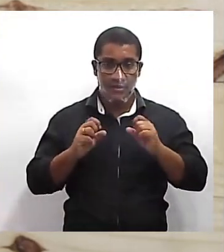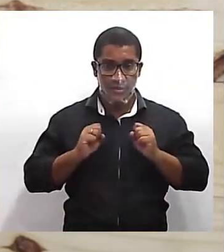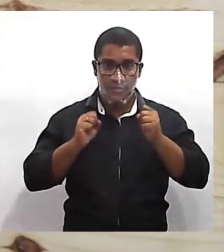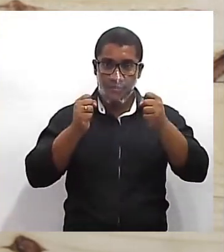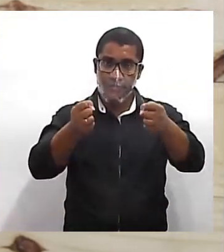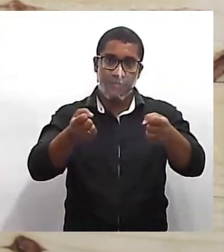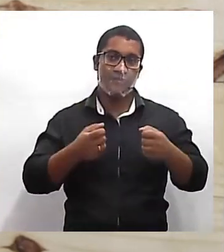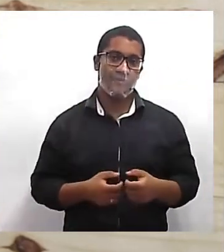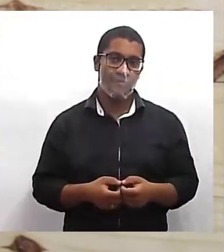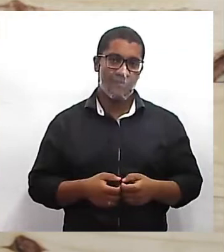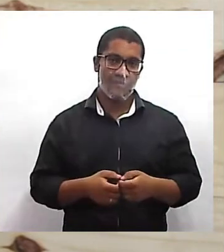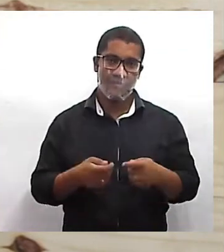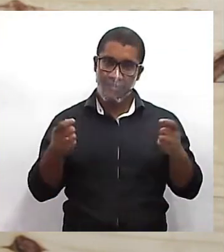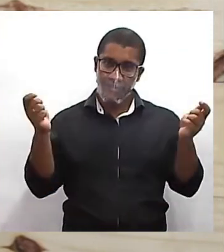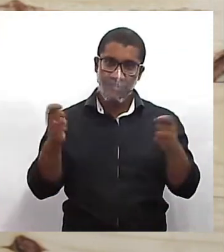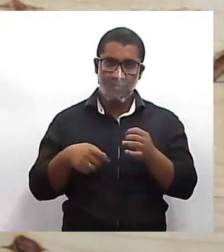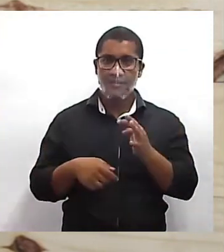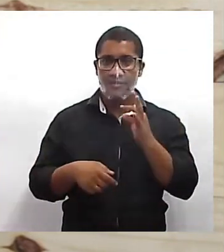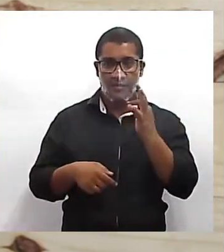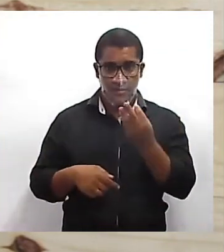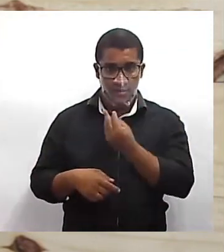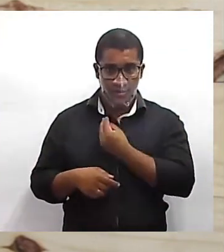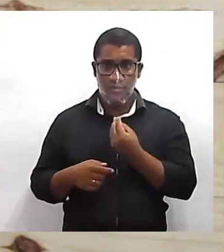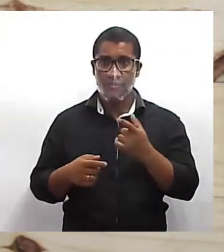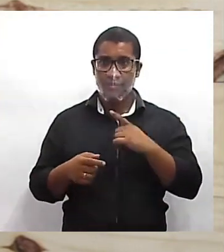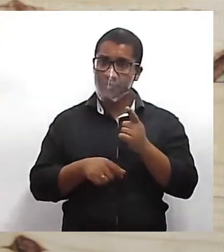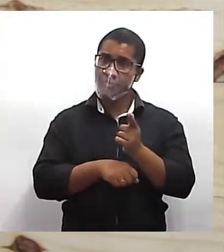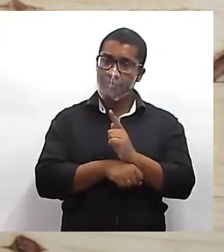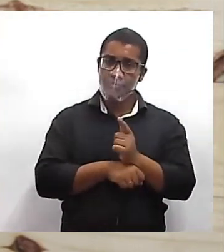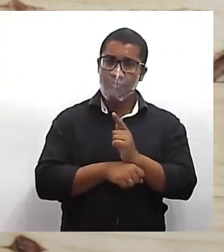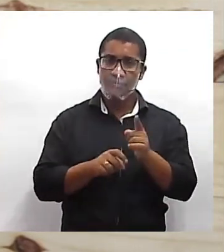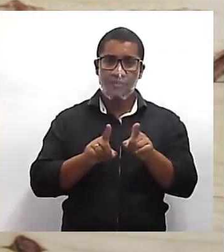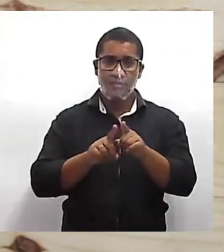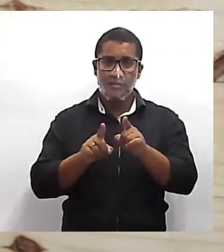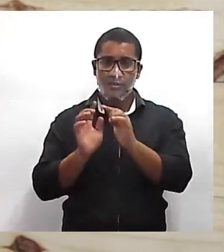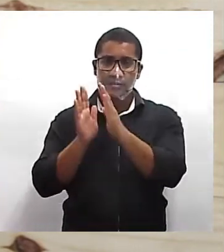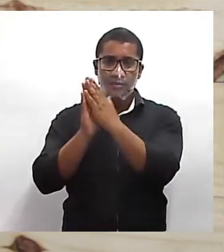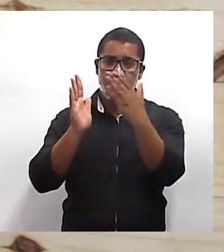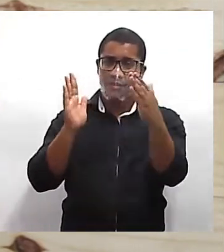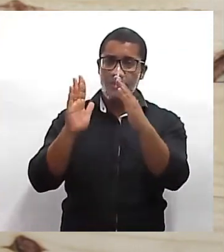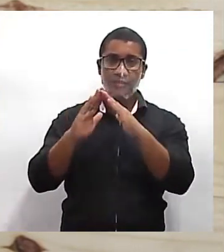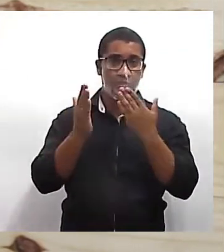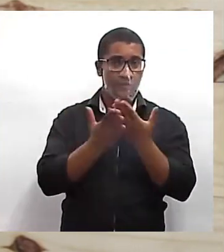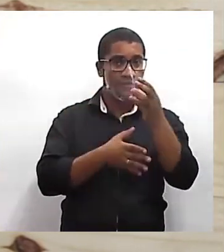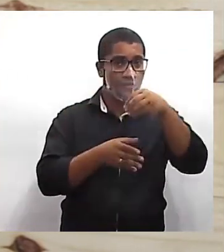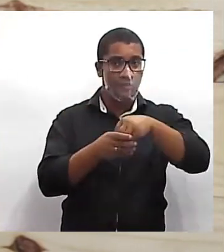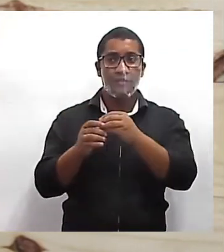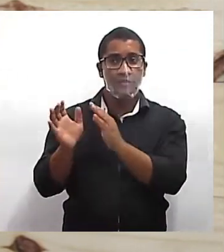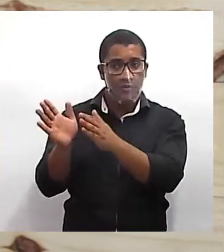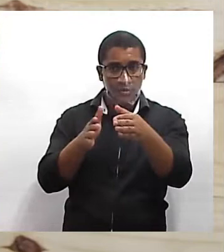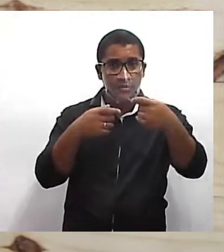que resultem em conhecimentos relativos à gestão e à organização das bibliotecas escolares e